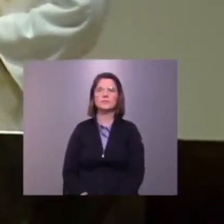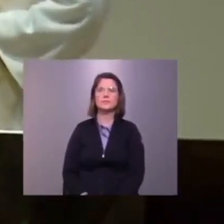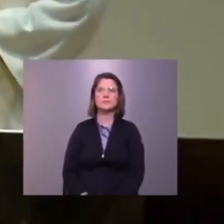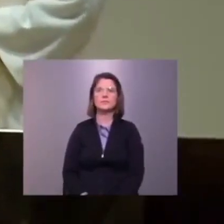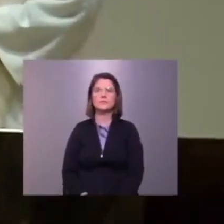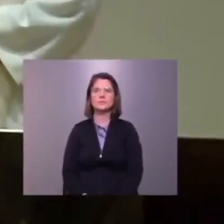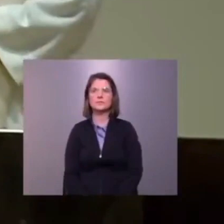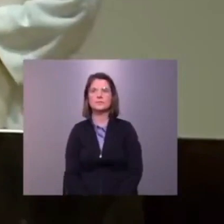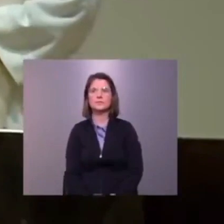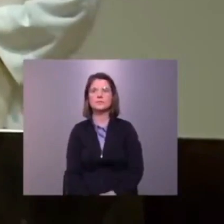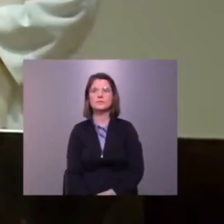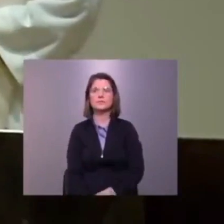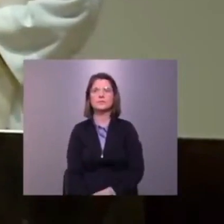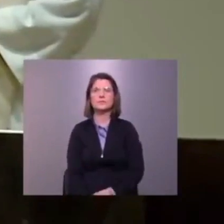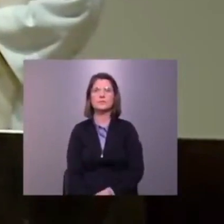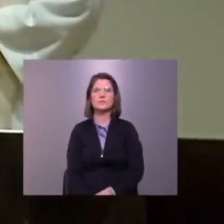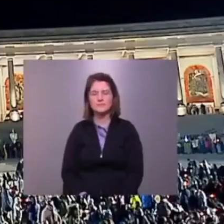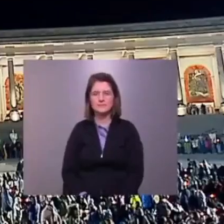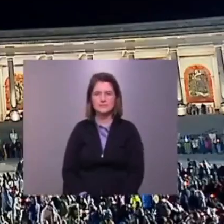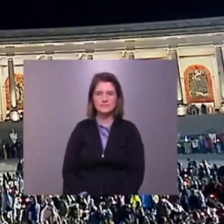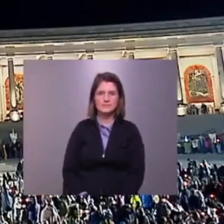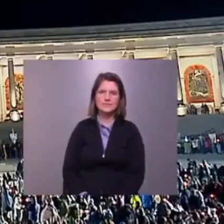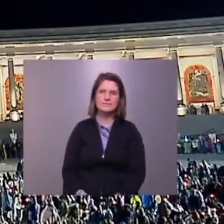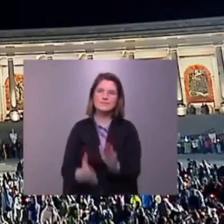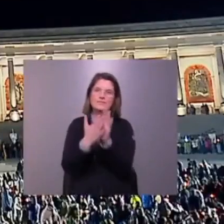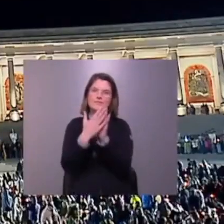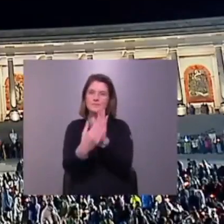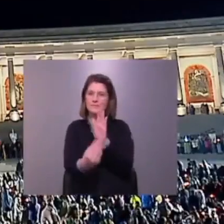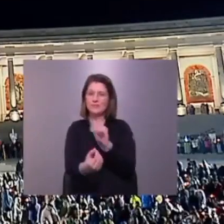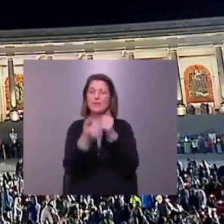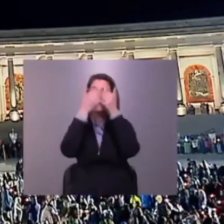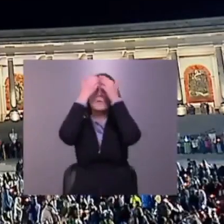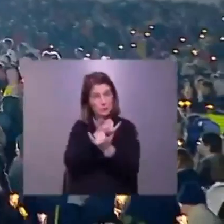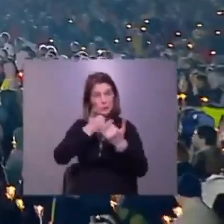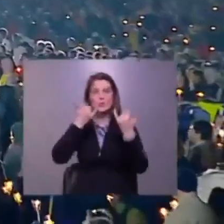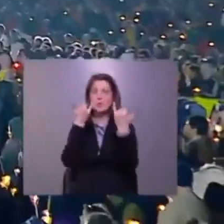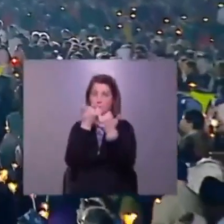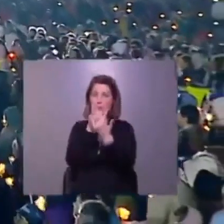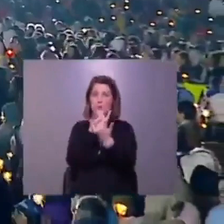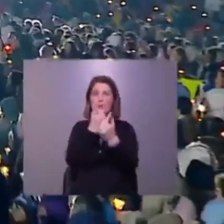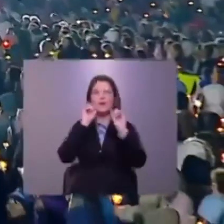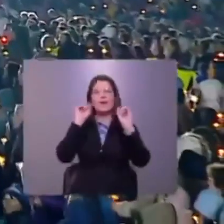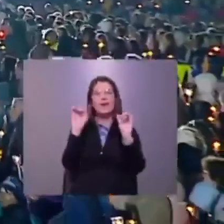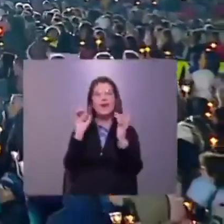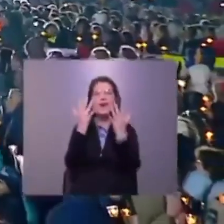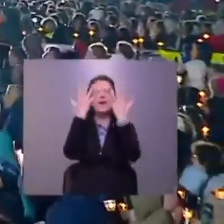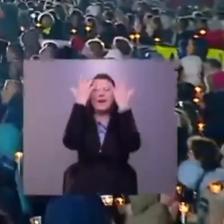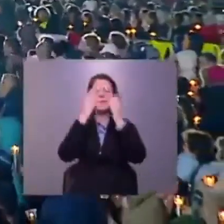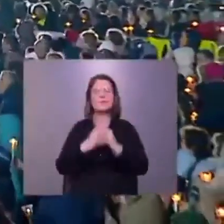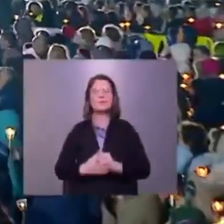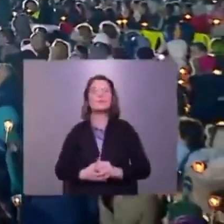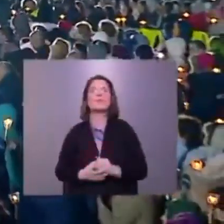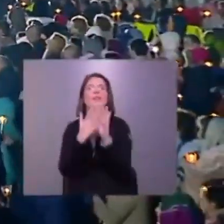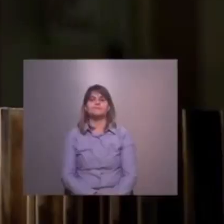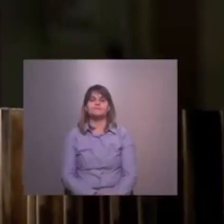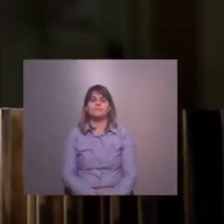o cardeal Pietro Parolin trouxe um apelo à construção de outro mundo inspirado na mensagem de Jesus Cristo.